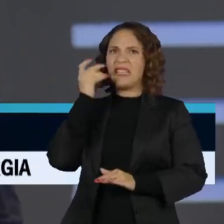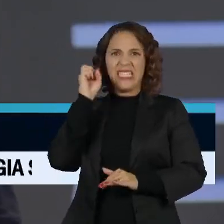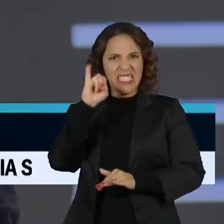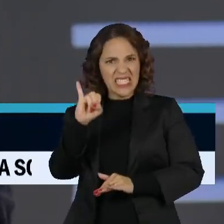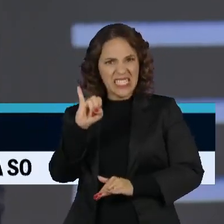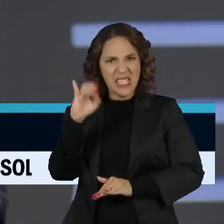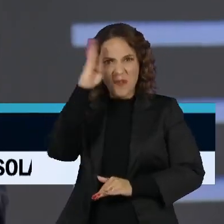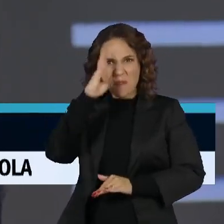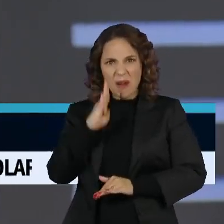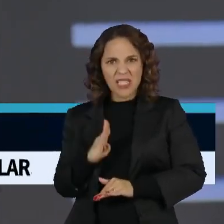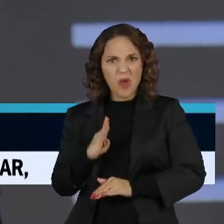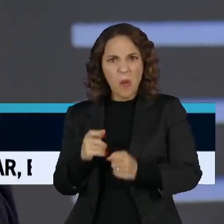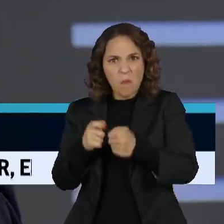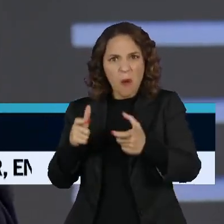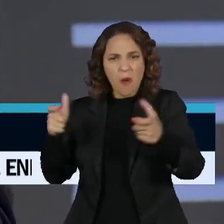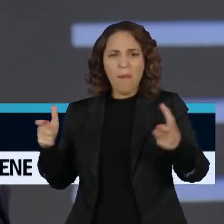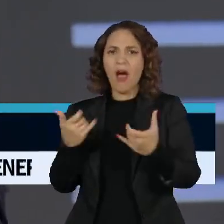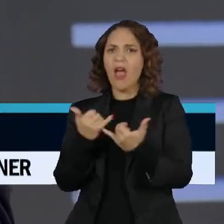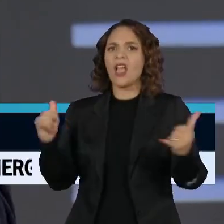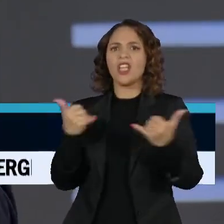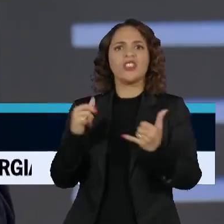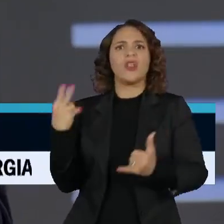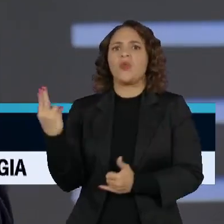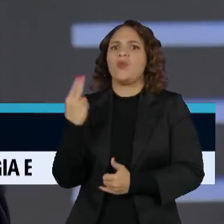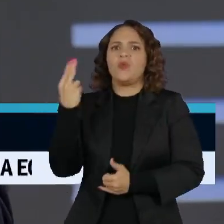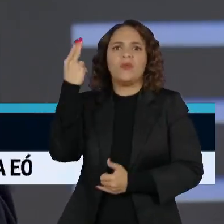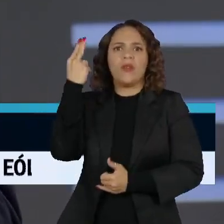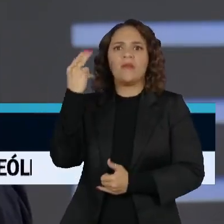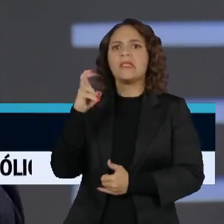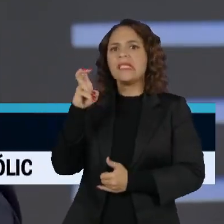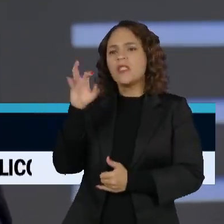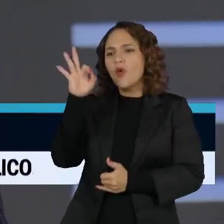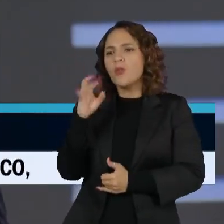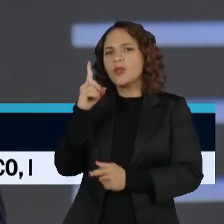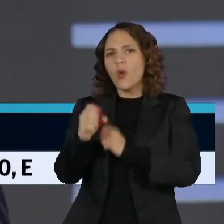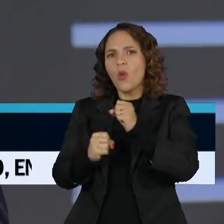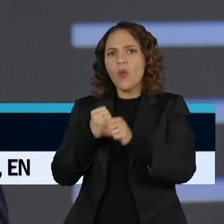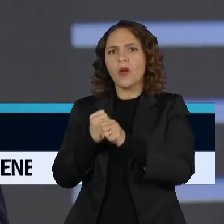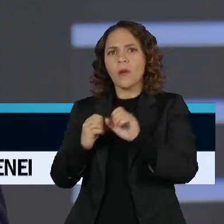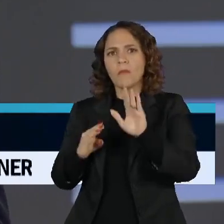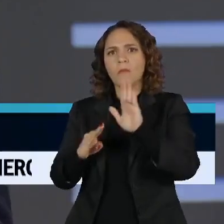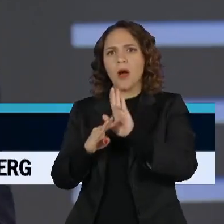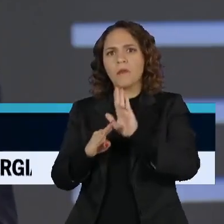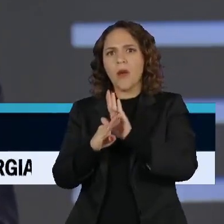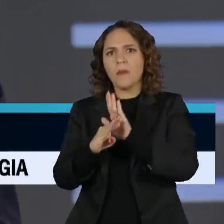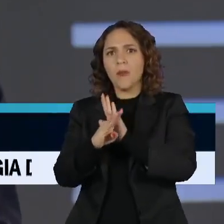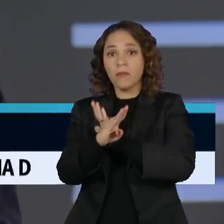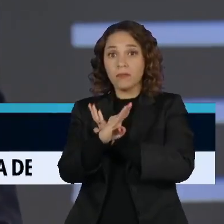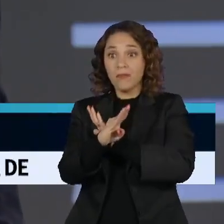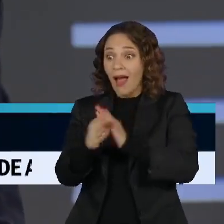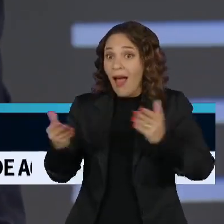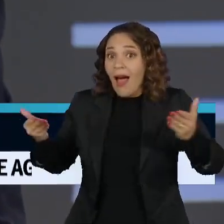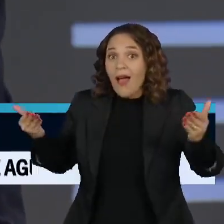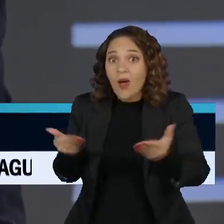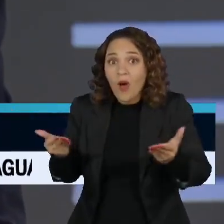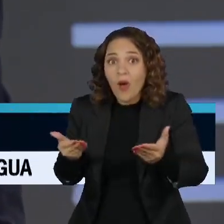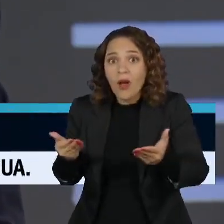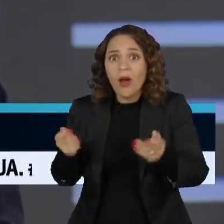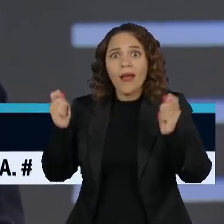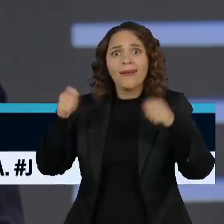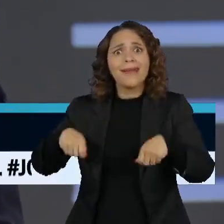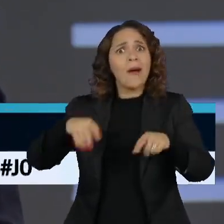energia. Esquece, não tem energia. Nós não vamos crescer 5% ao ano nunca, porque nós nunca vamos ter energia para isso. Agora, nós vamos ter